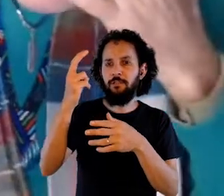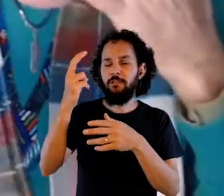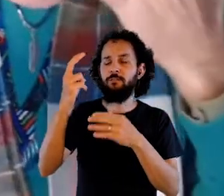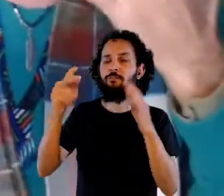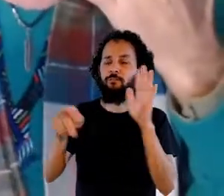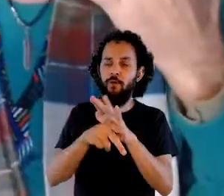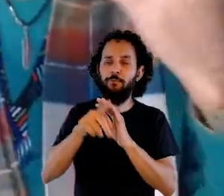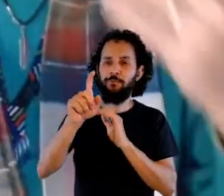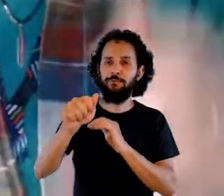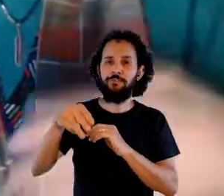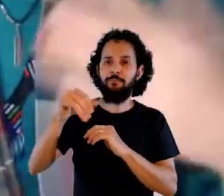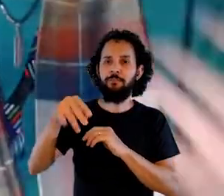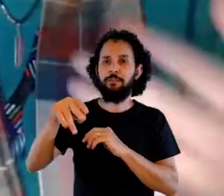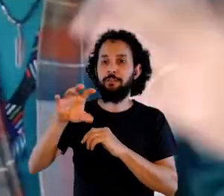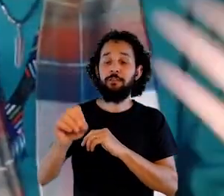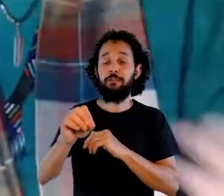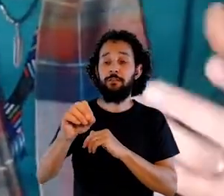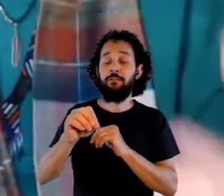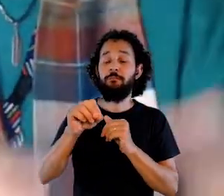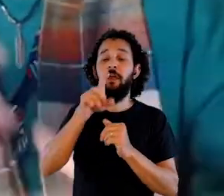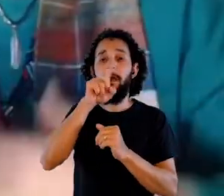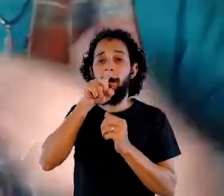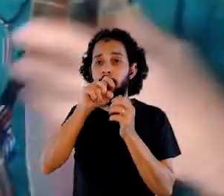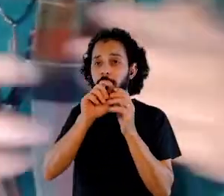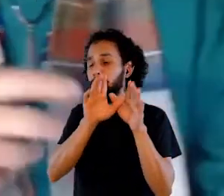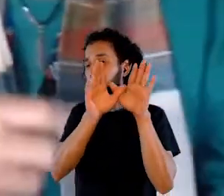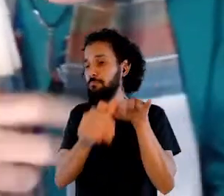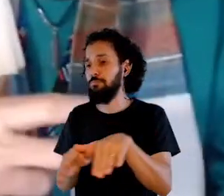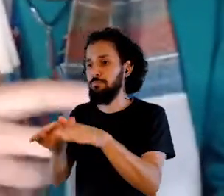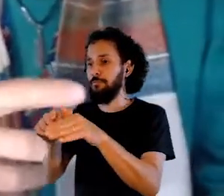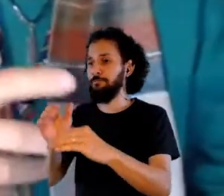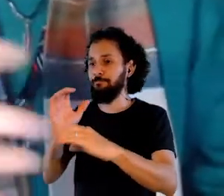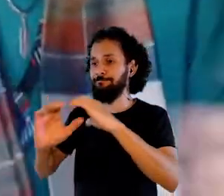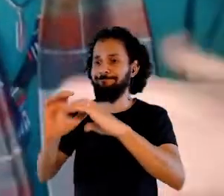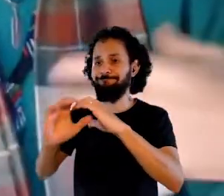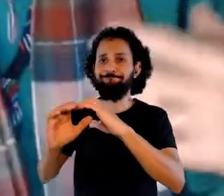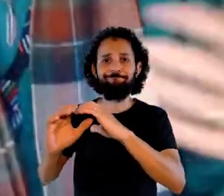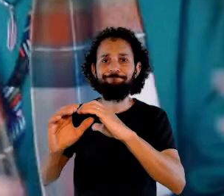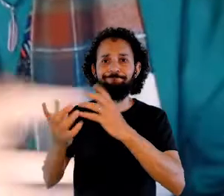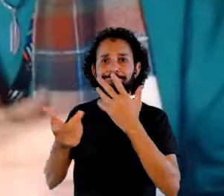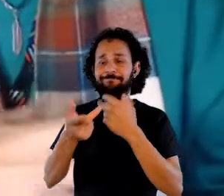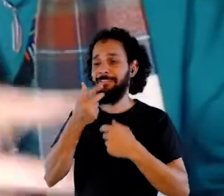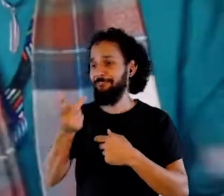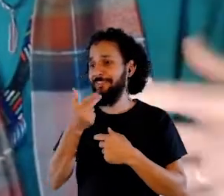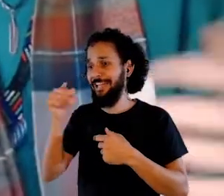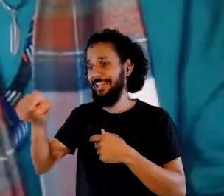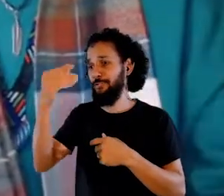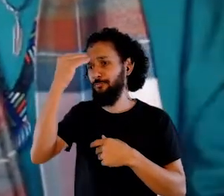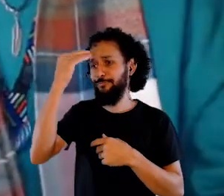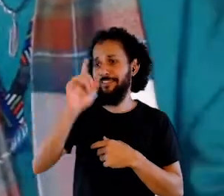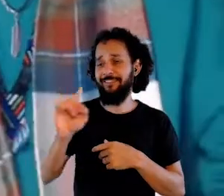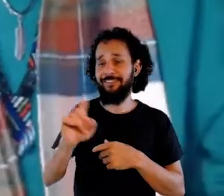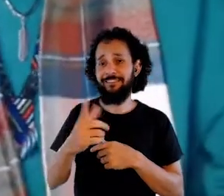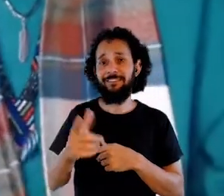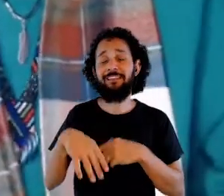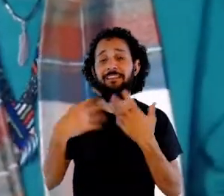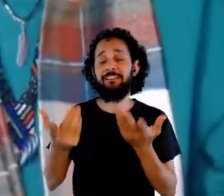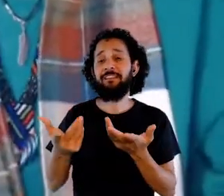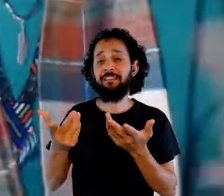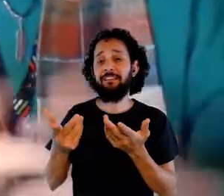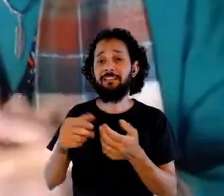águia vai até lá, mas ela não consegue se comunicar com os homens. Ela falava com os homens, eles não entendiam. E ela, de repente, quase